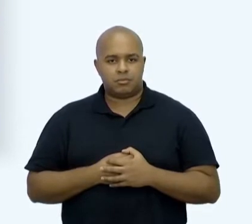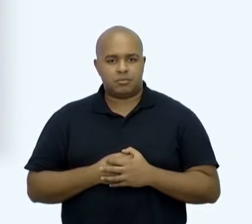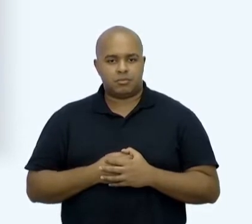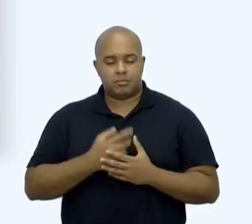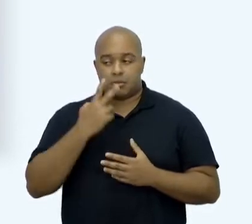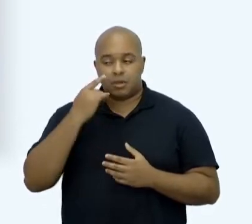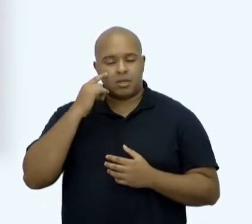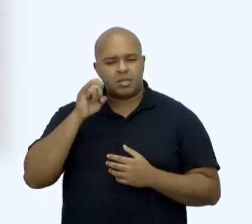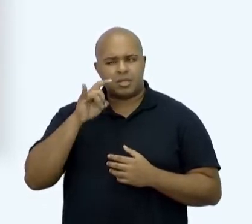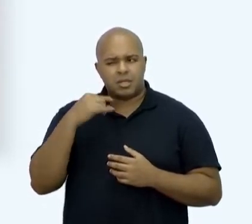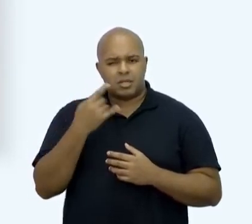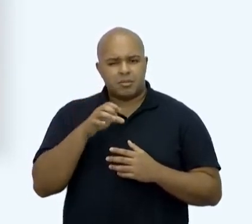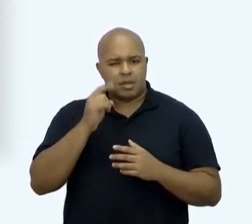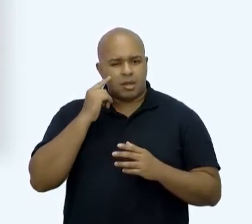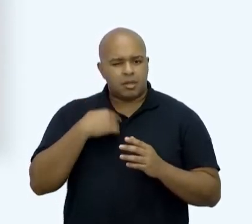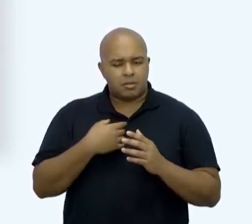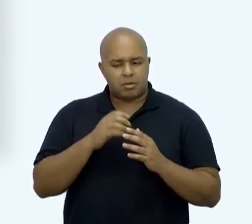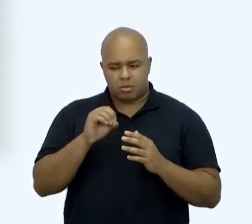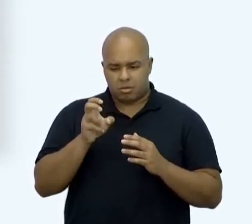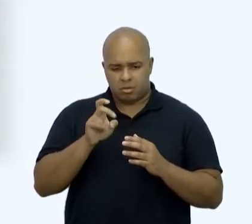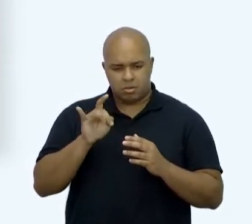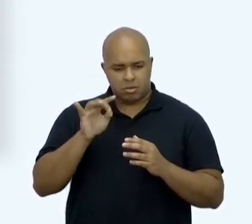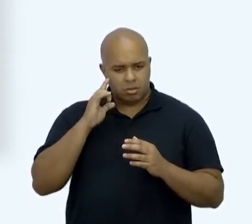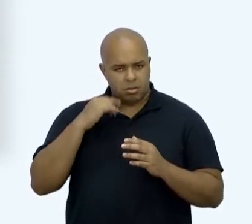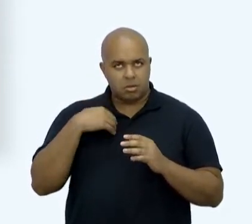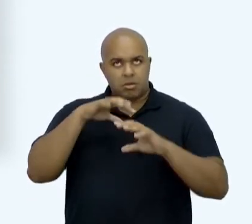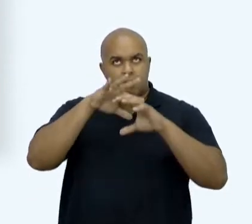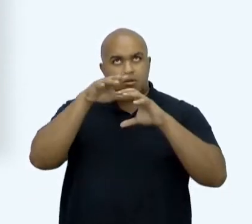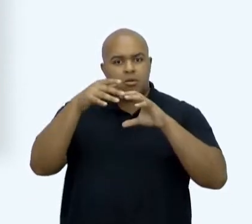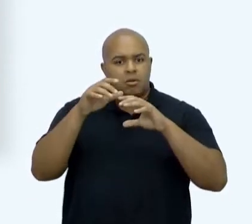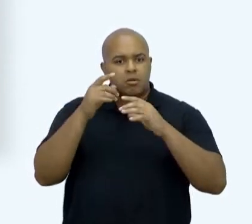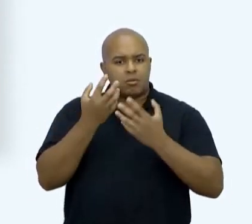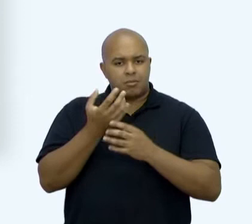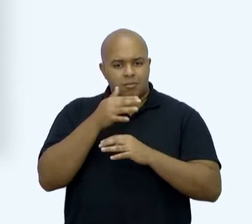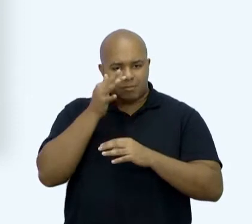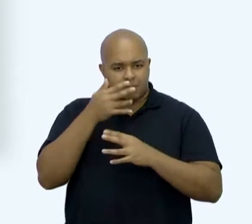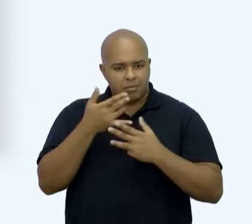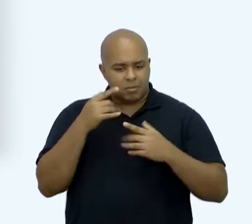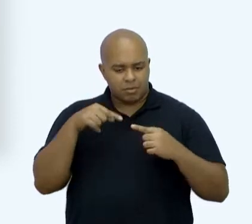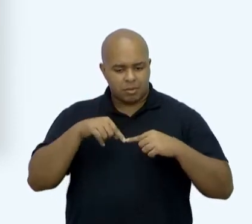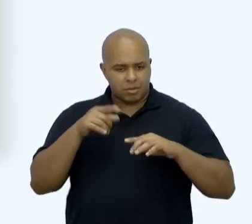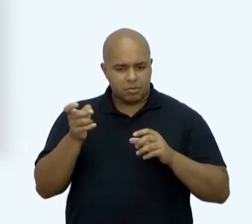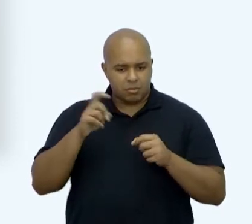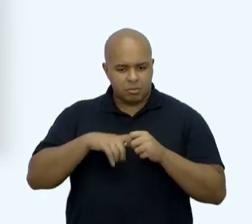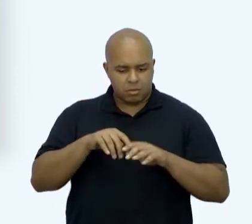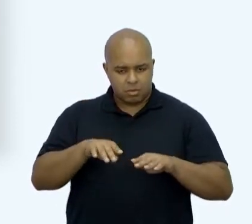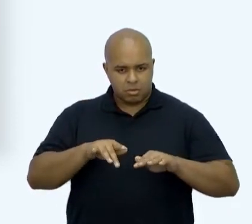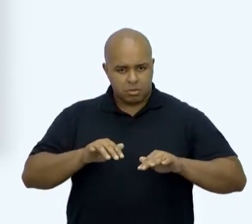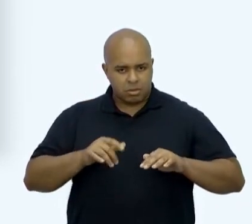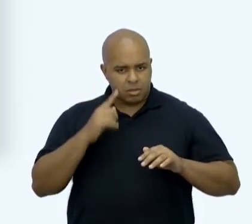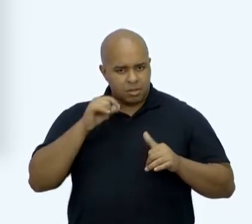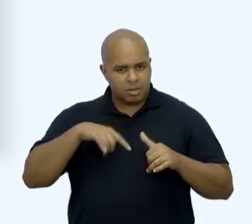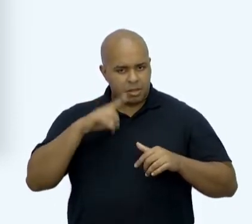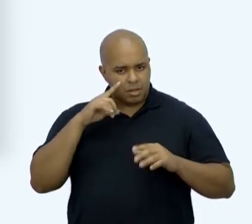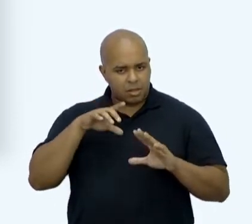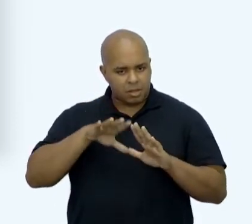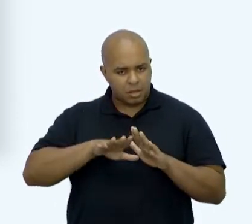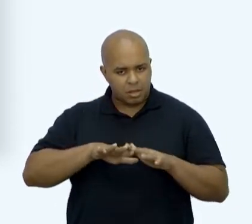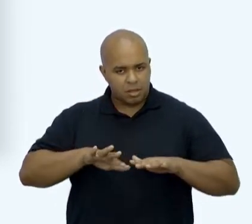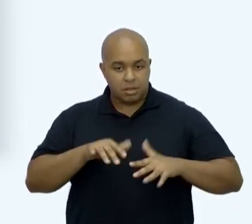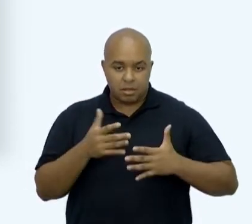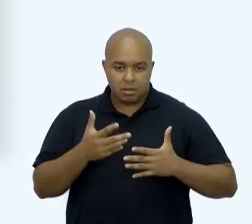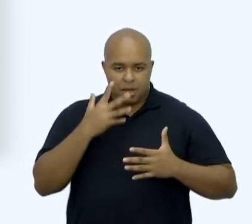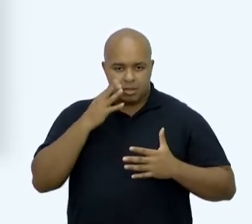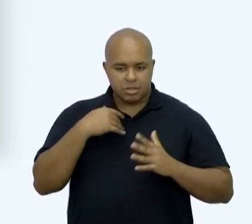Eu acho que se nós pegarmos o dióxido de carbono da atmosfera através das plantas e o colocarmos de volta no solo e o mantivermos lá,